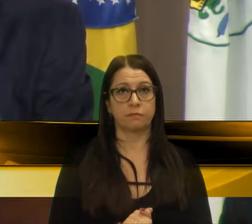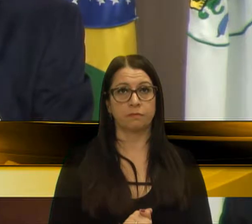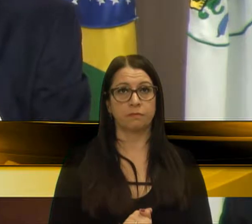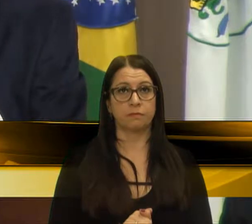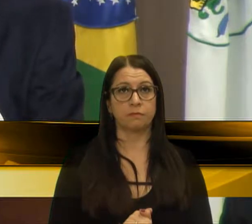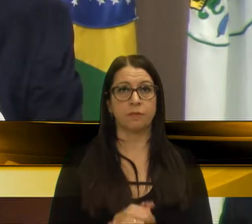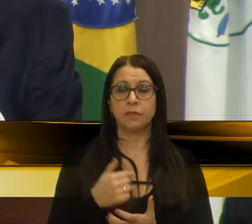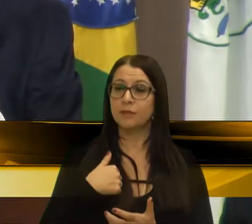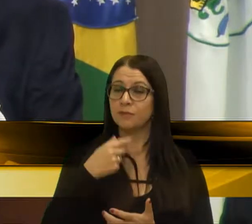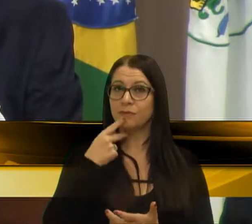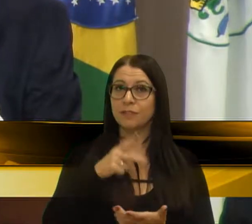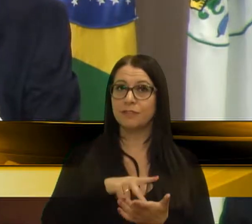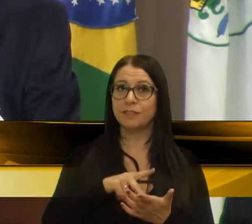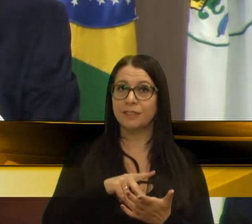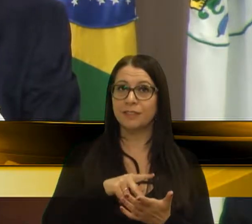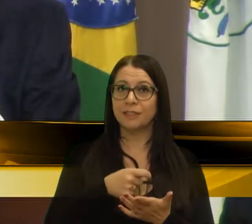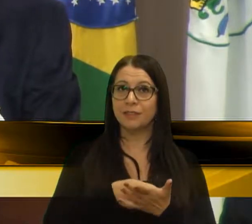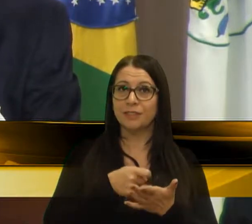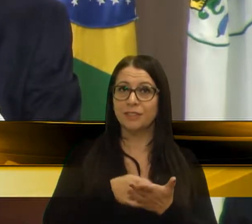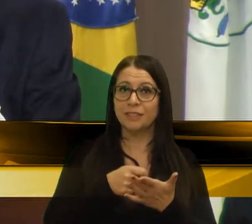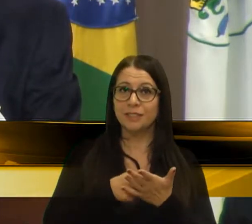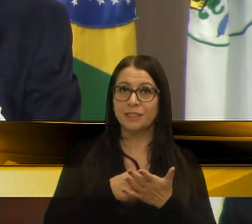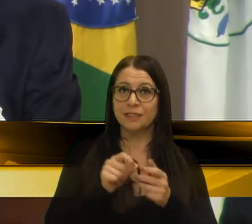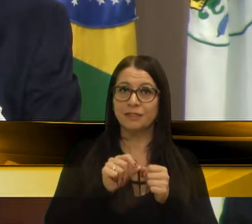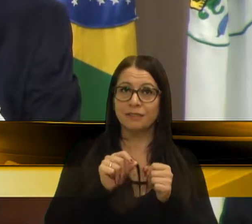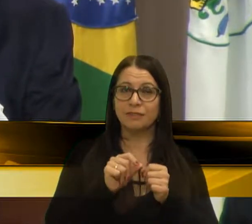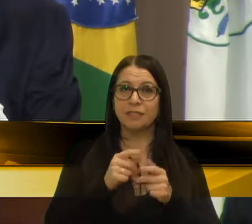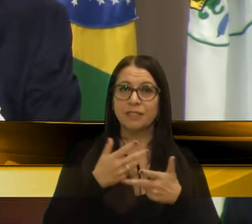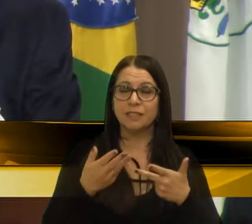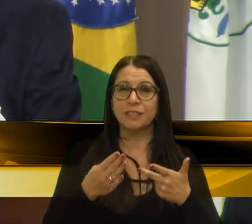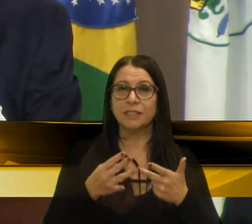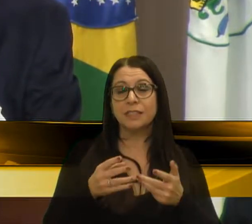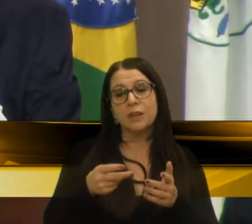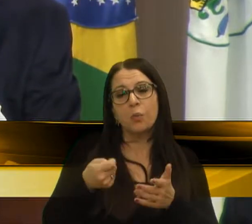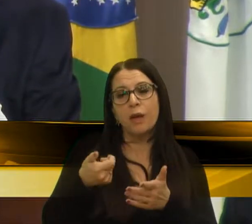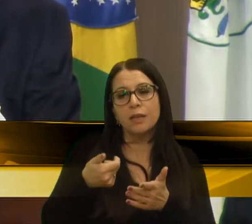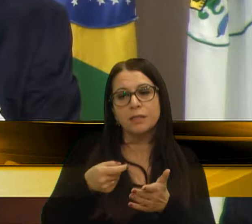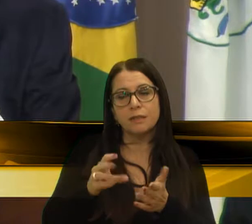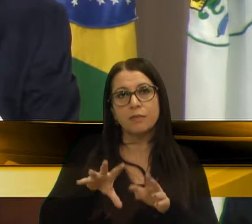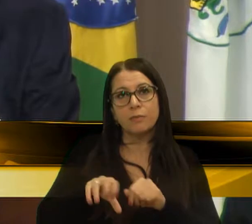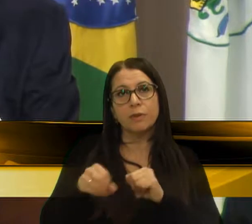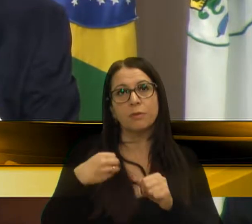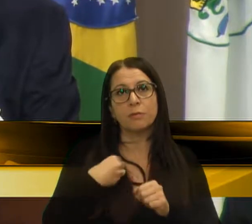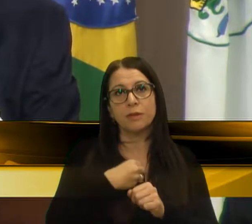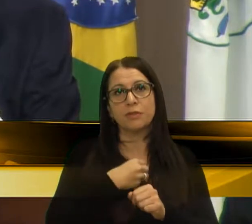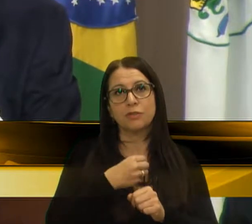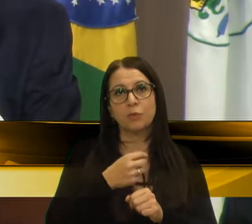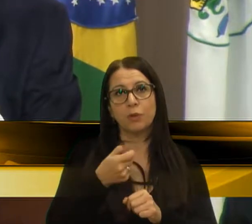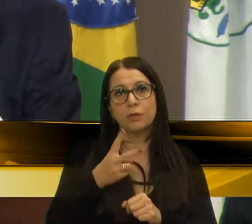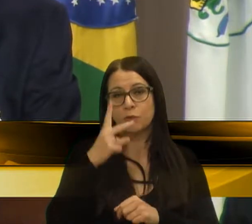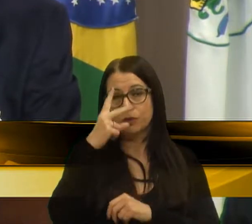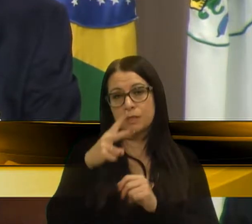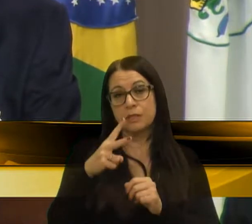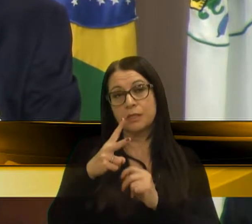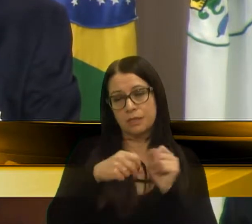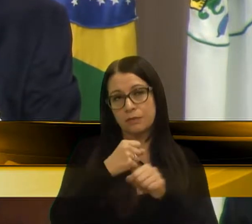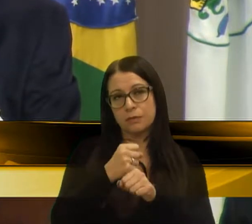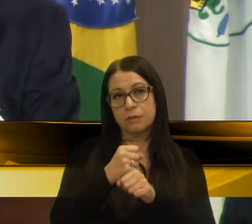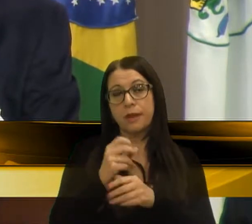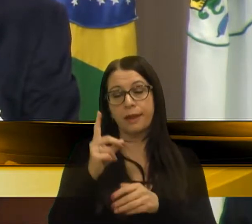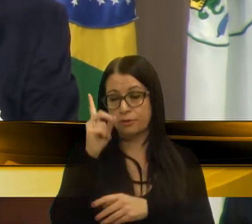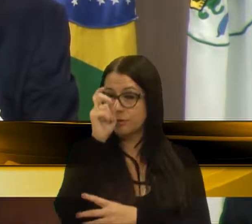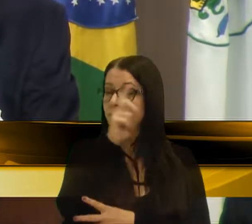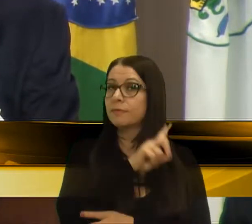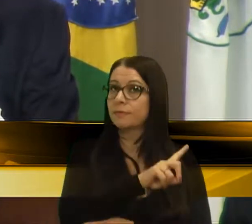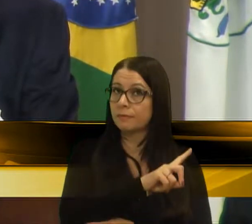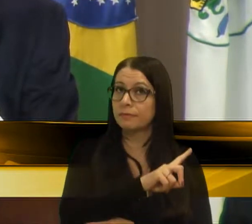Eu confesso que eu estou tentando também formar uma médica, falta praticamente quase 2 anos. É muito difícil, mas acima de tudo,